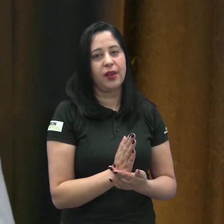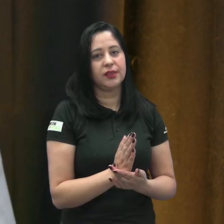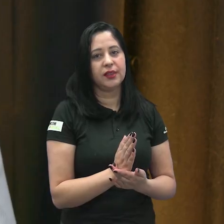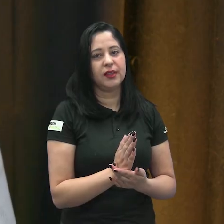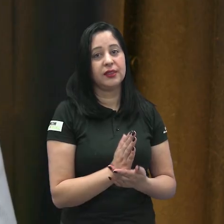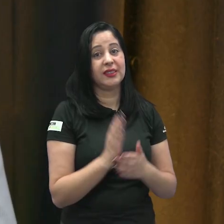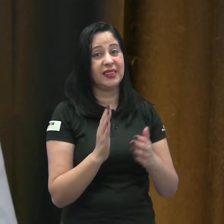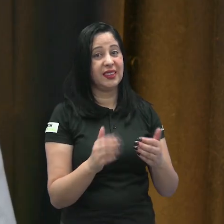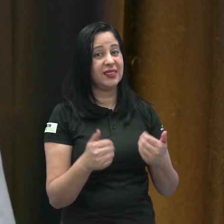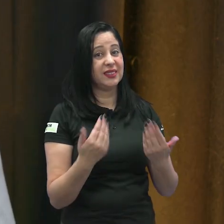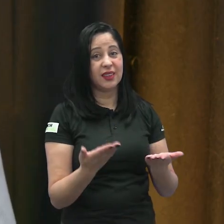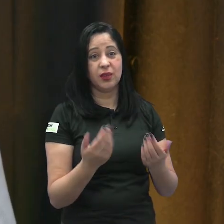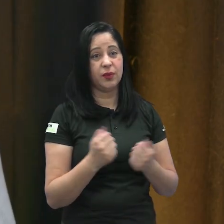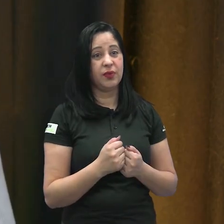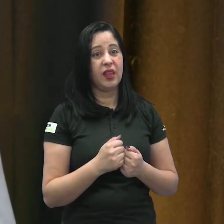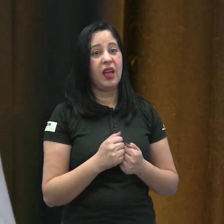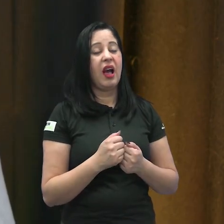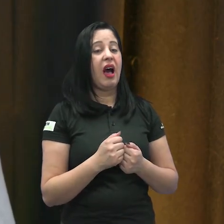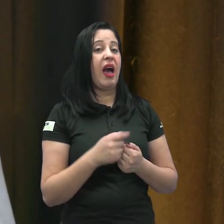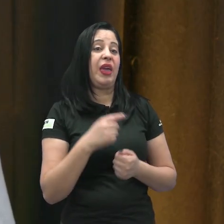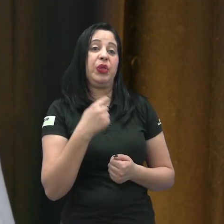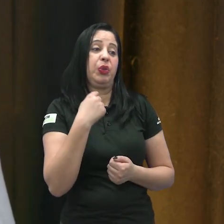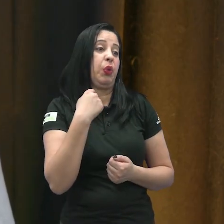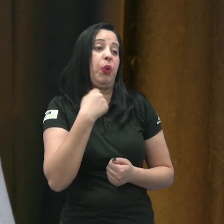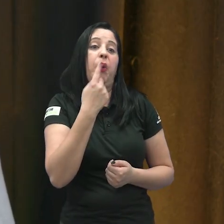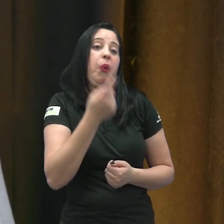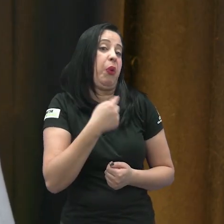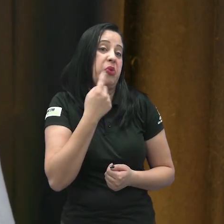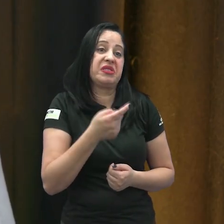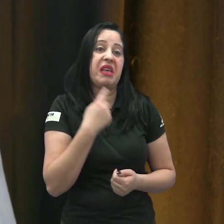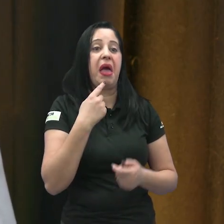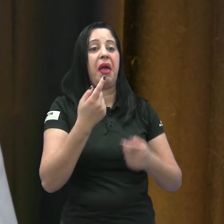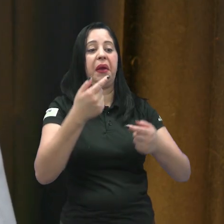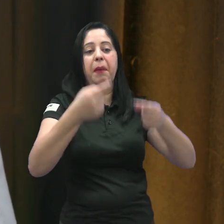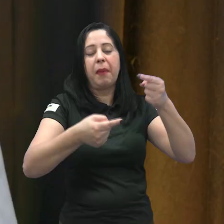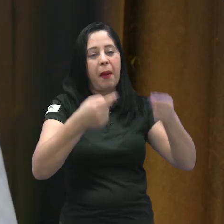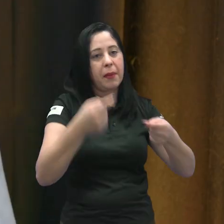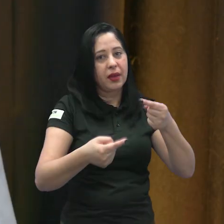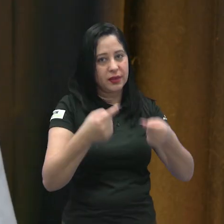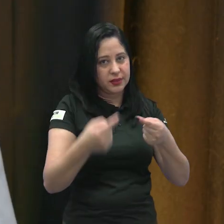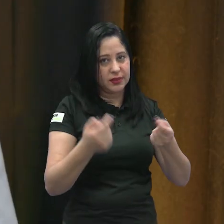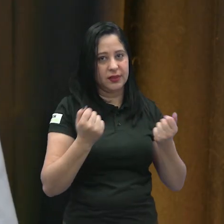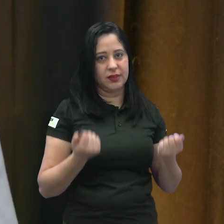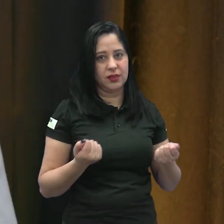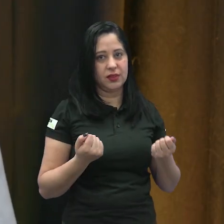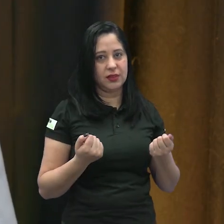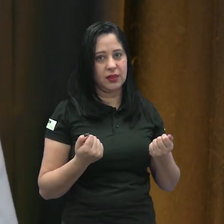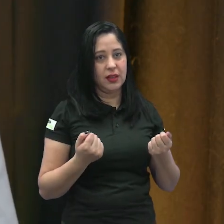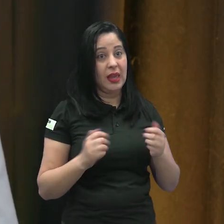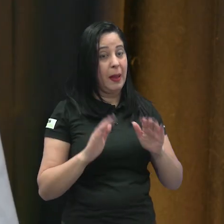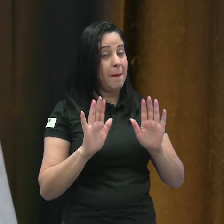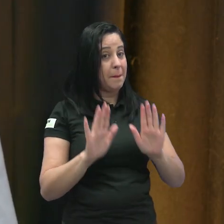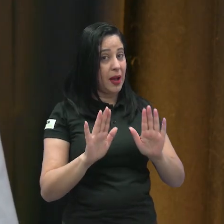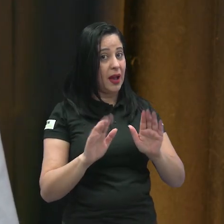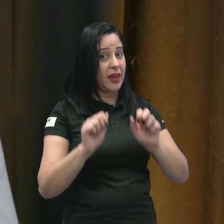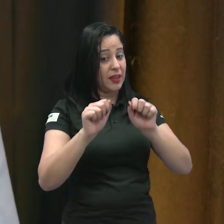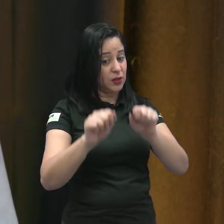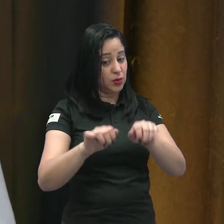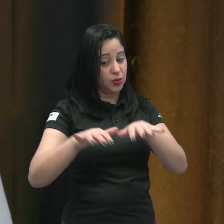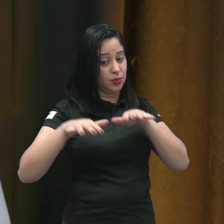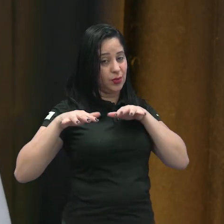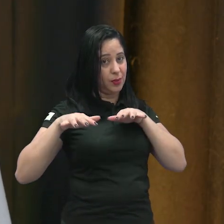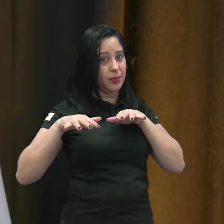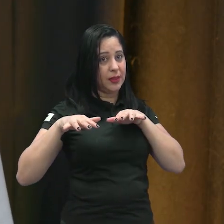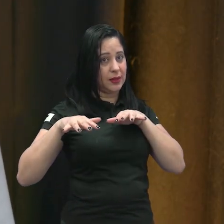tá? Aí esse projeto não é discutido no plenário, né? E o plenário ele é para realmente decidir